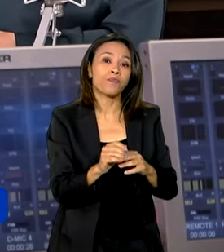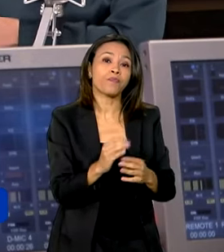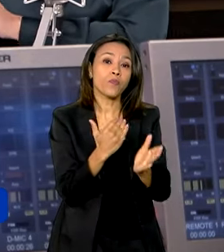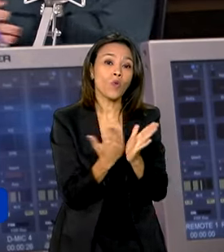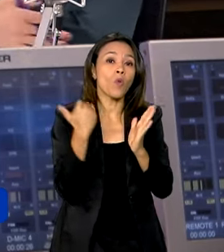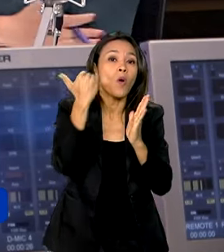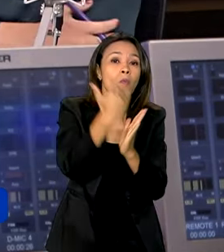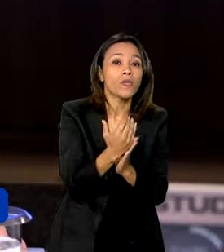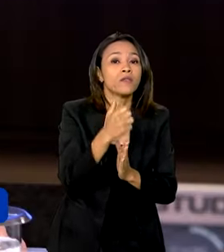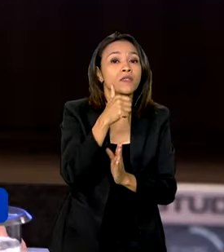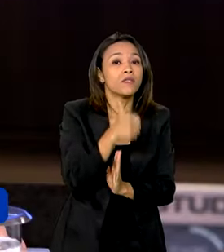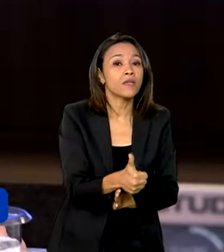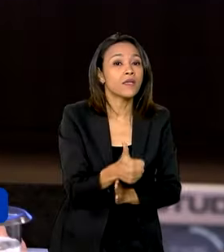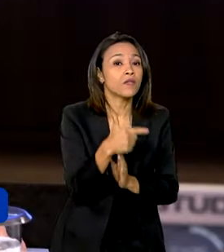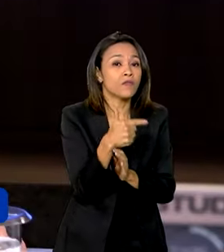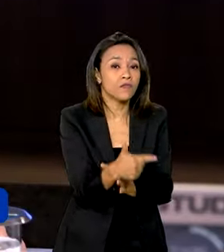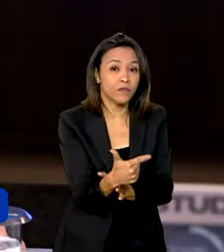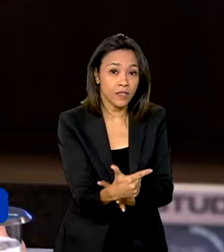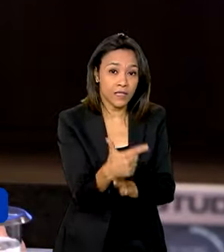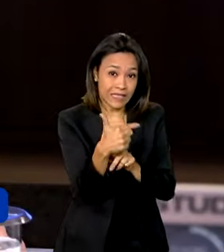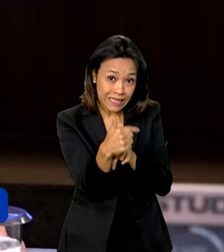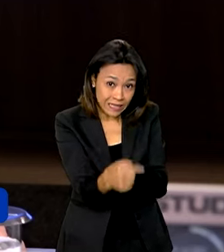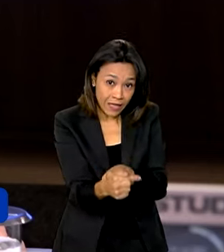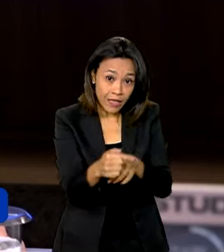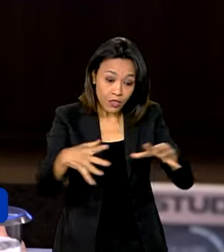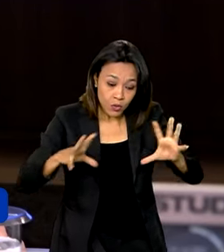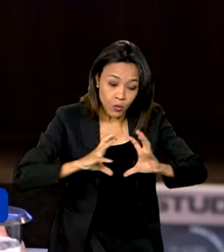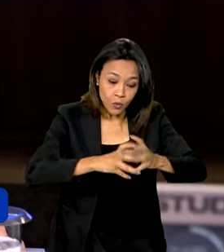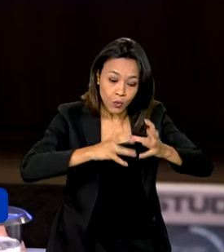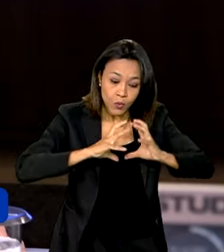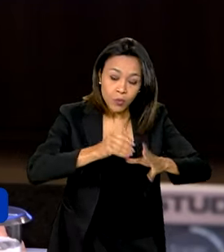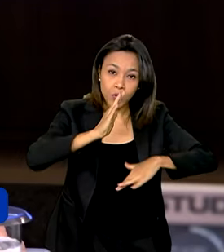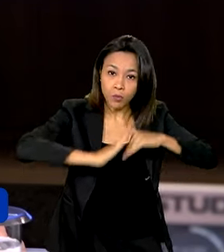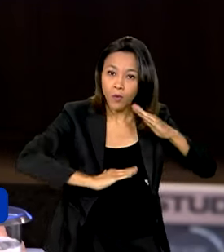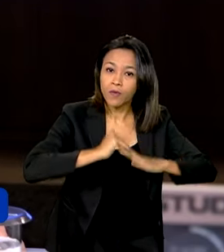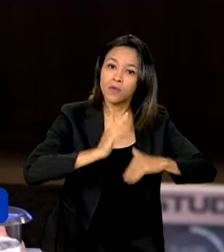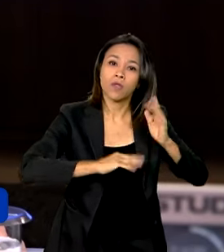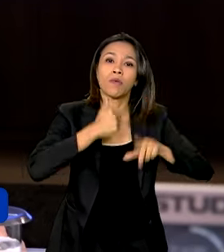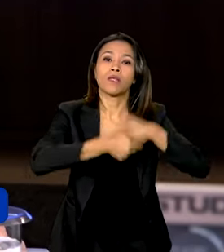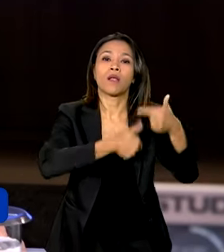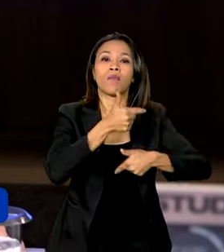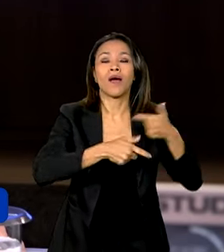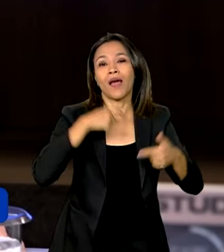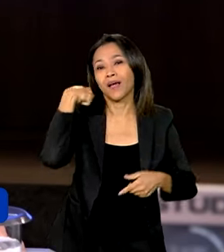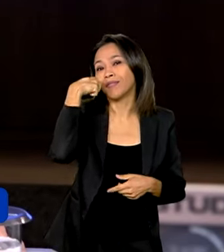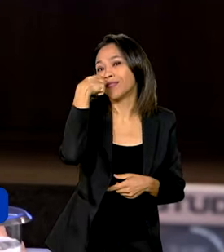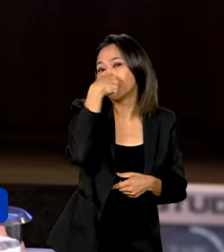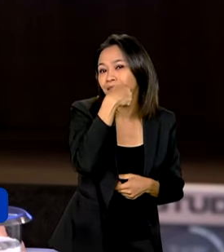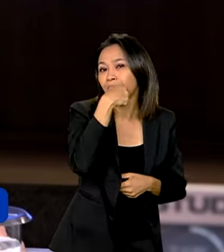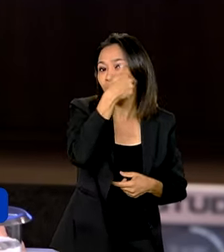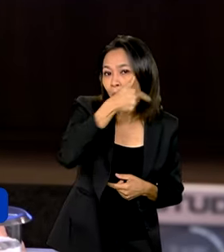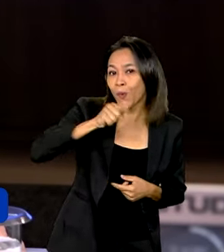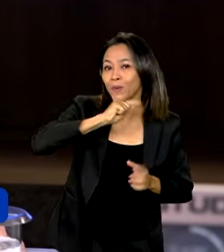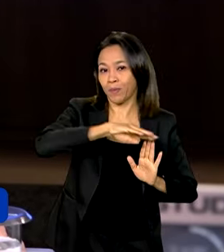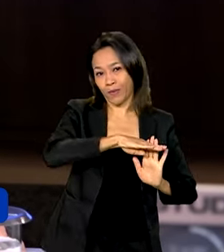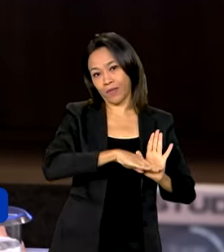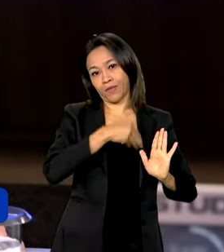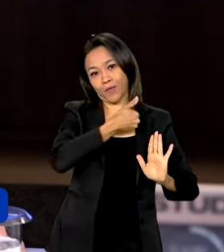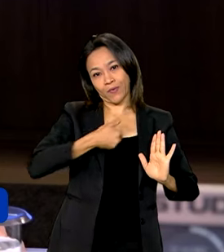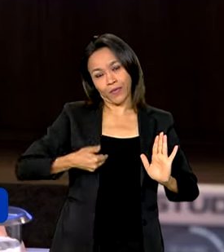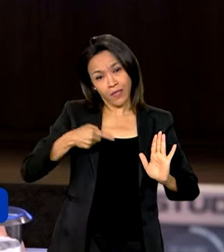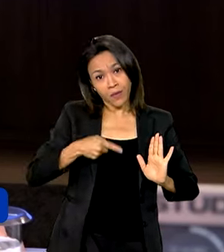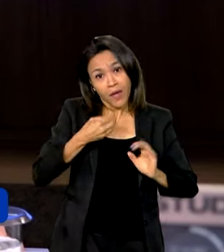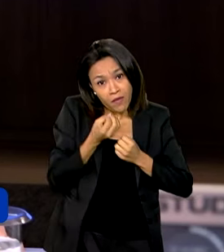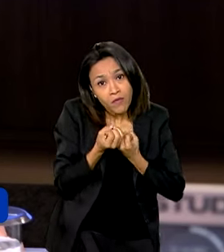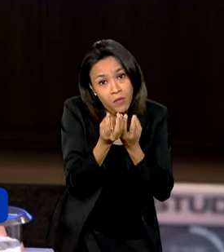127 equipes trabalhando pela saúde bucal né o nosso Brasil sorridente Então são Dados muito